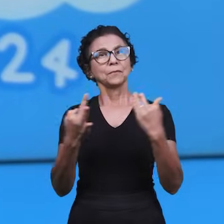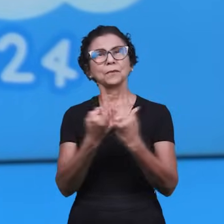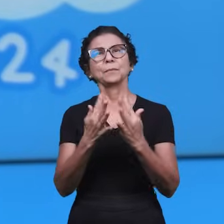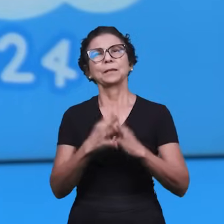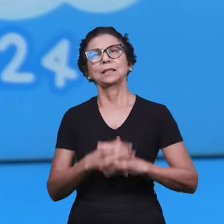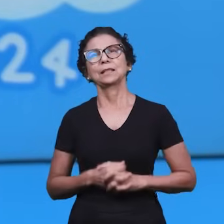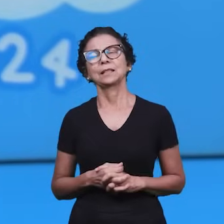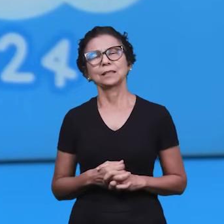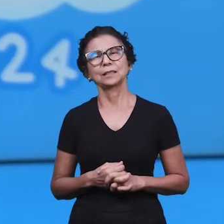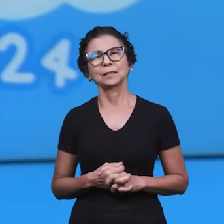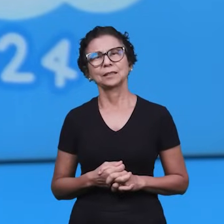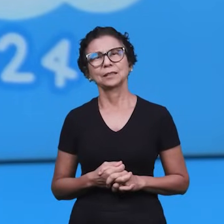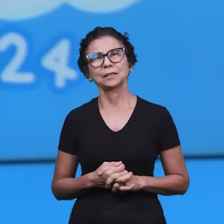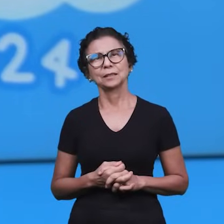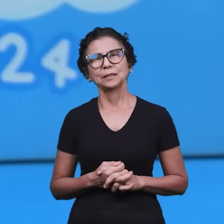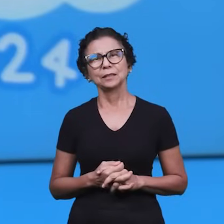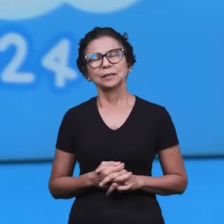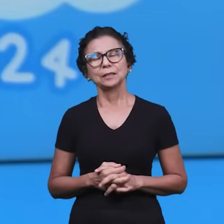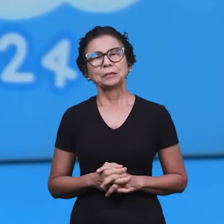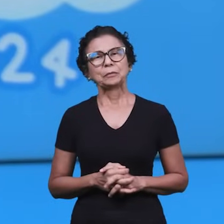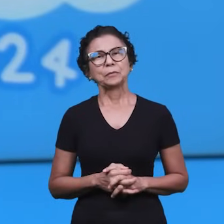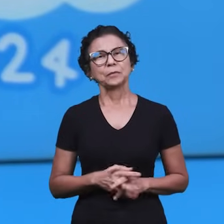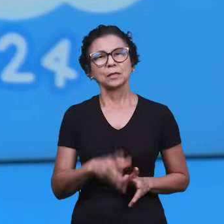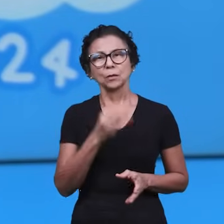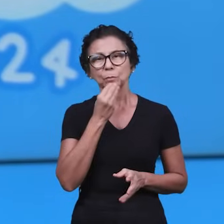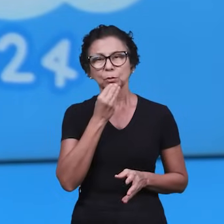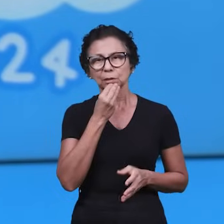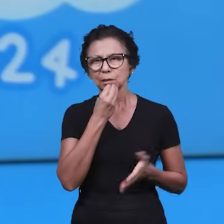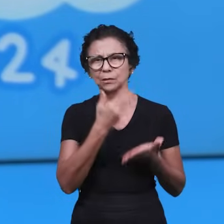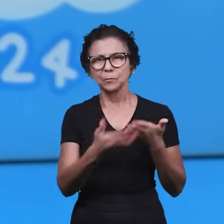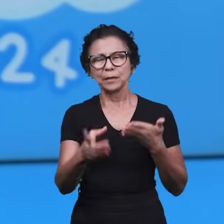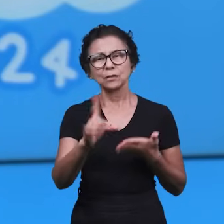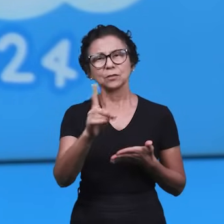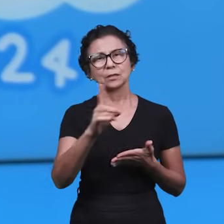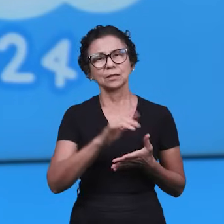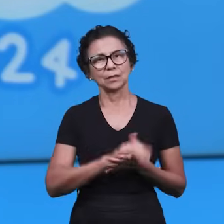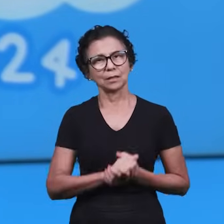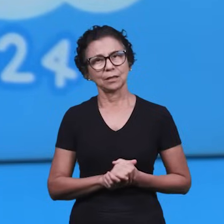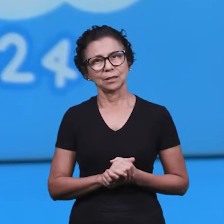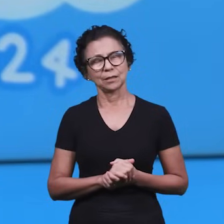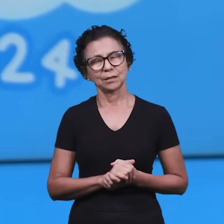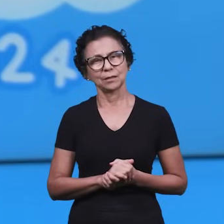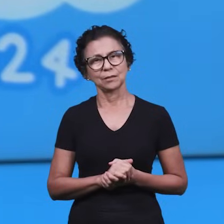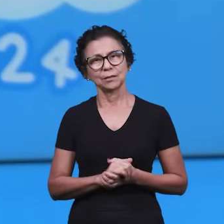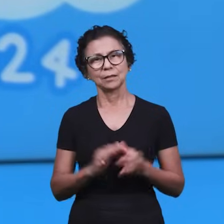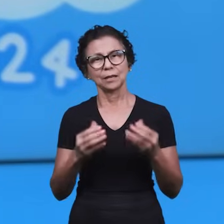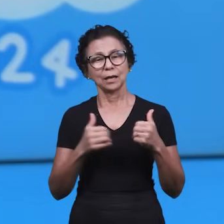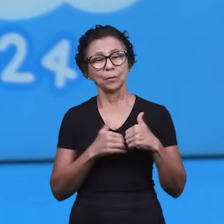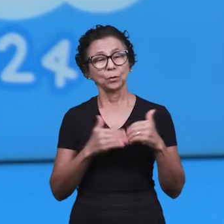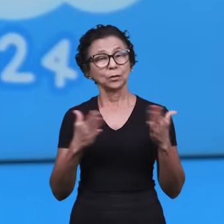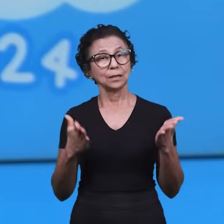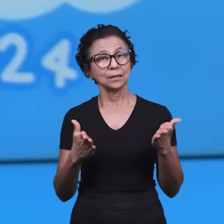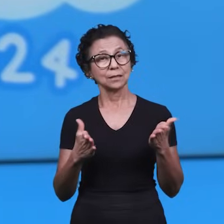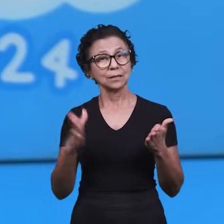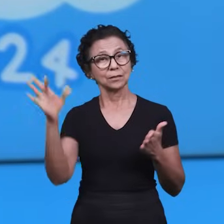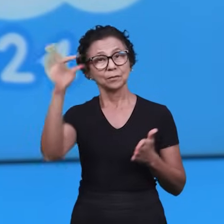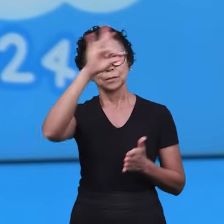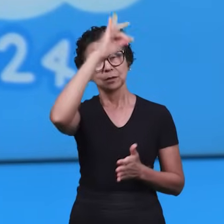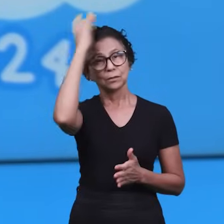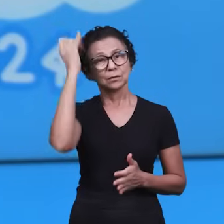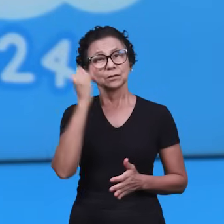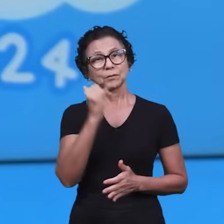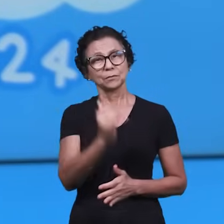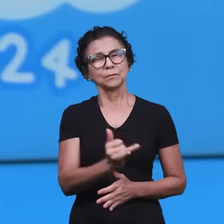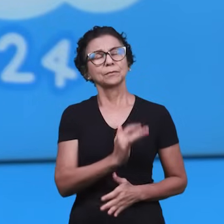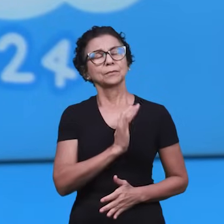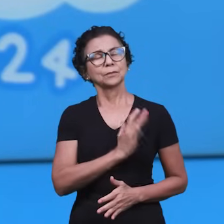família. Não perca essa oportunidade. Ouça agora a voz do Espírito Santo que está